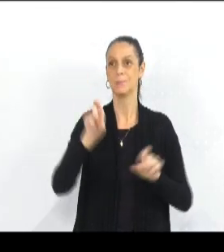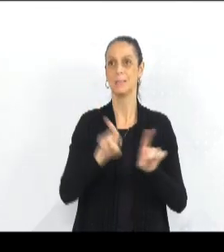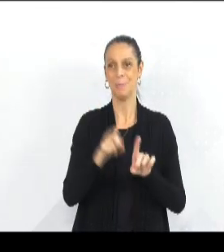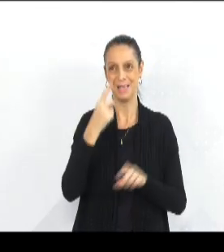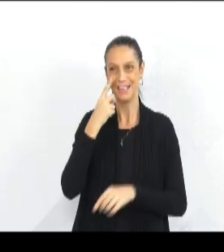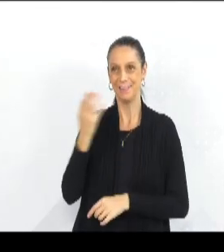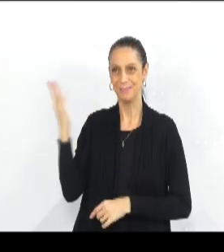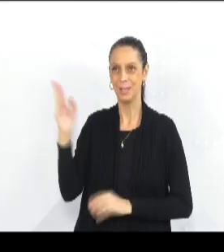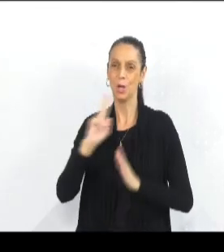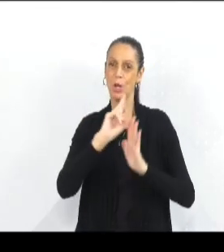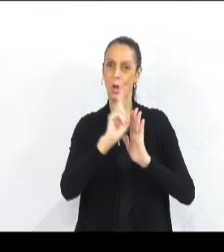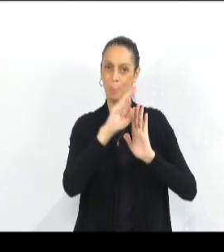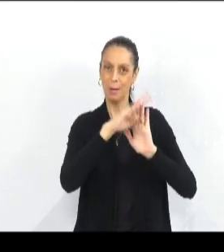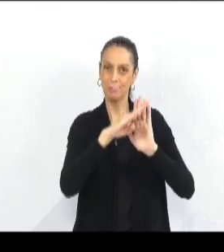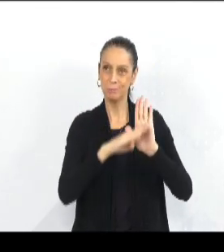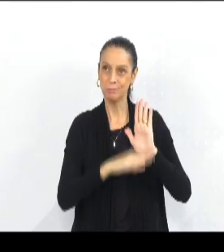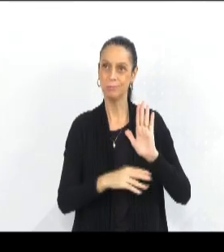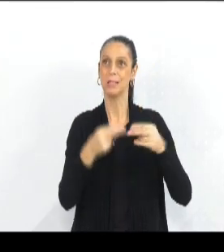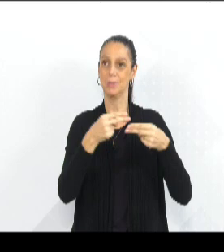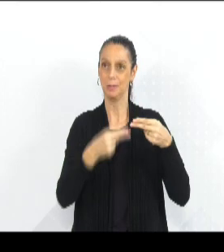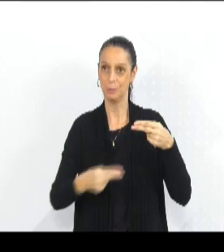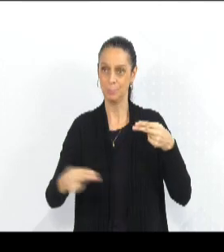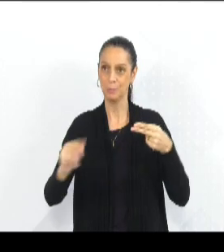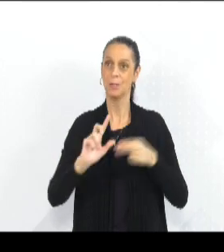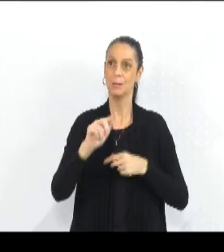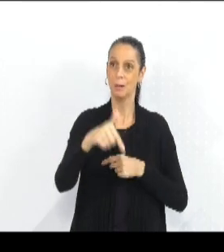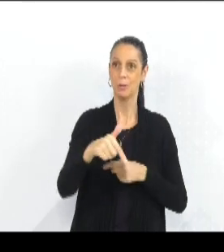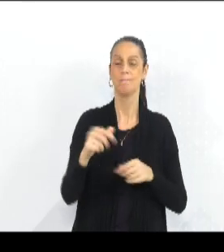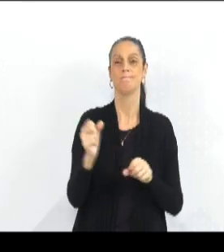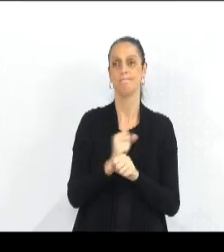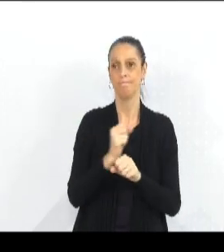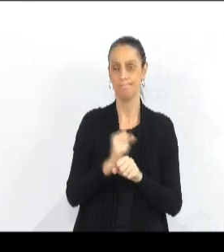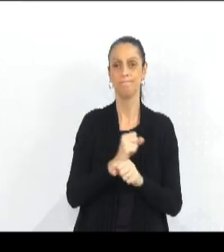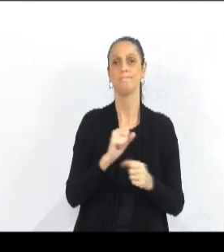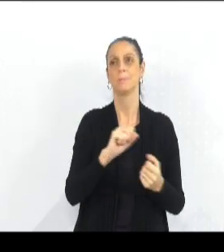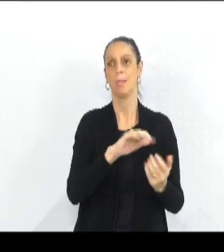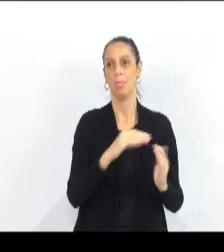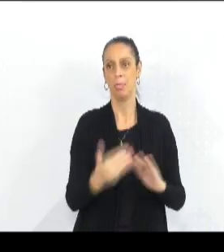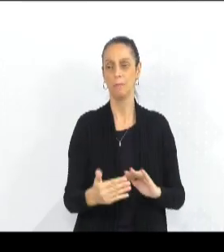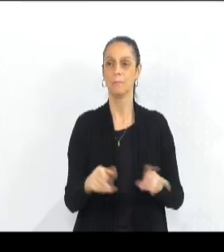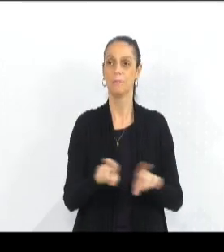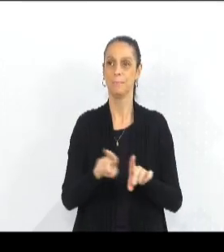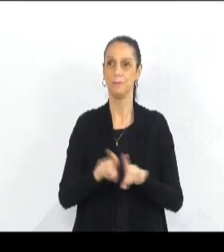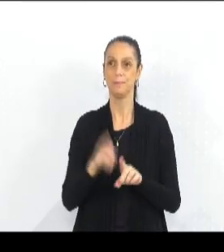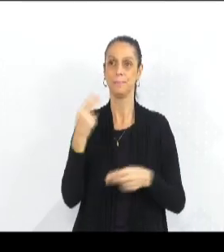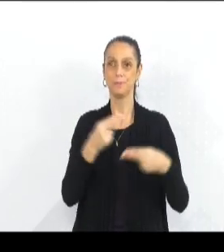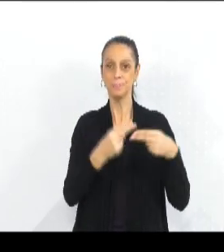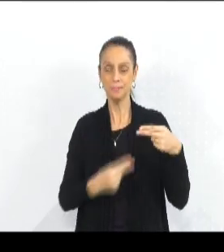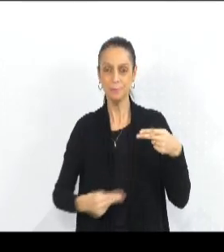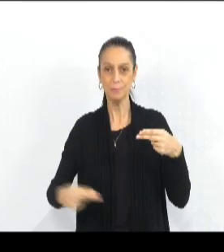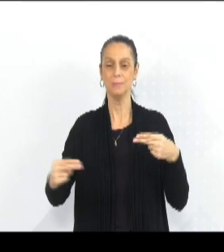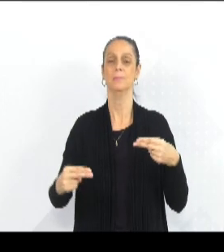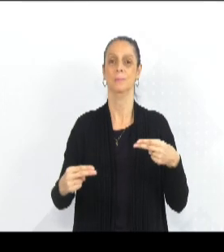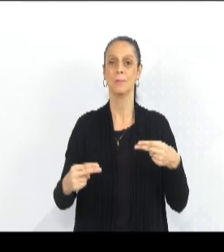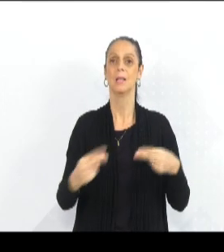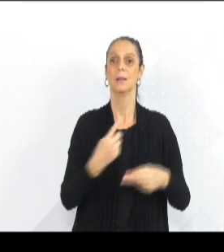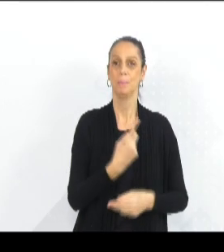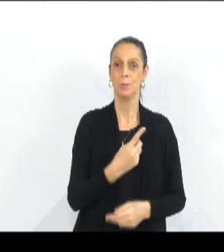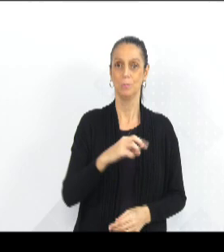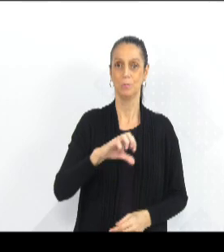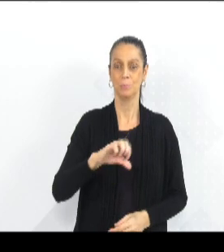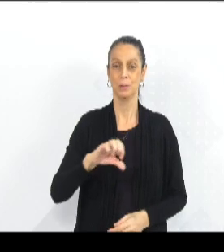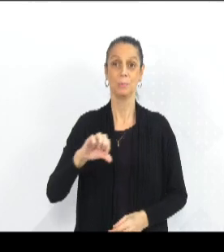imagens, ele na inauguração e ele depois destruído, né? Foi inaugurado em 8 de maio de